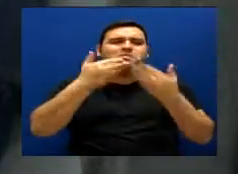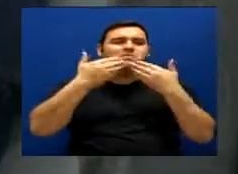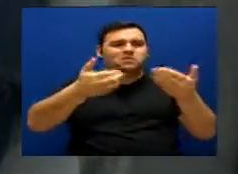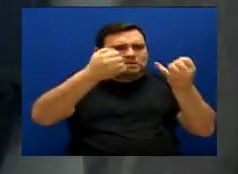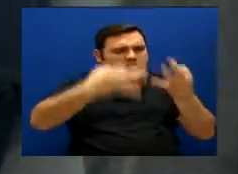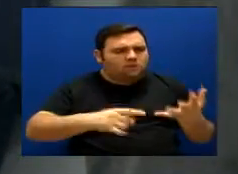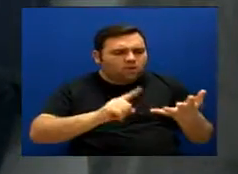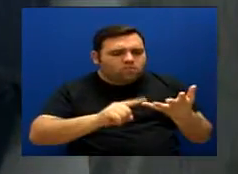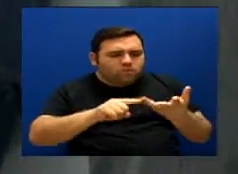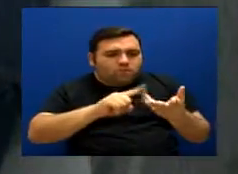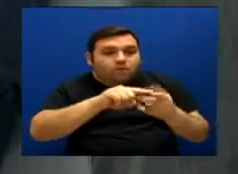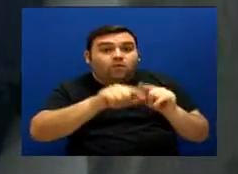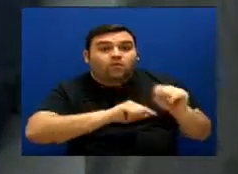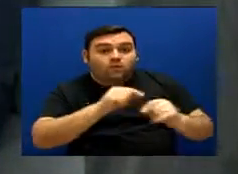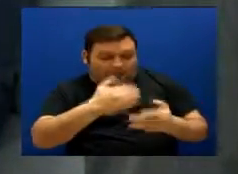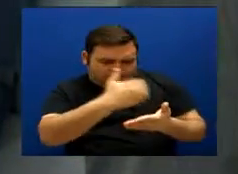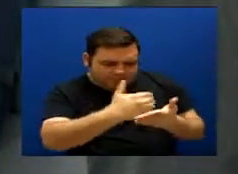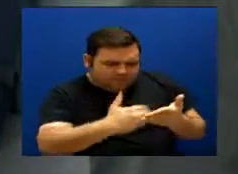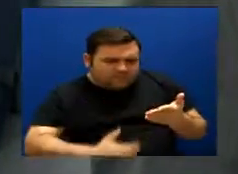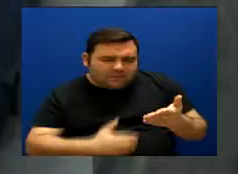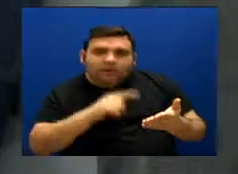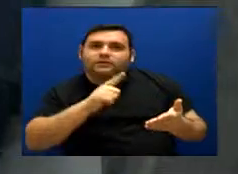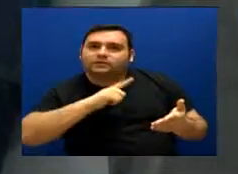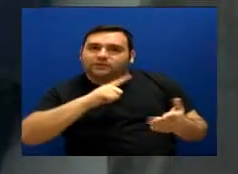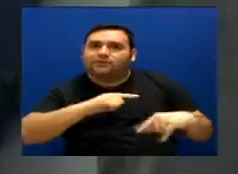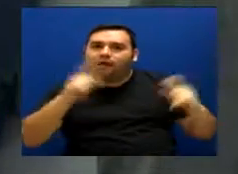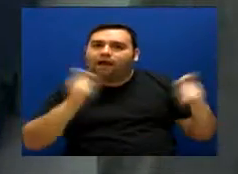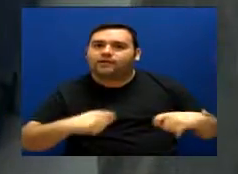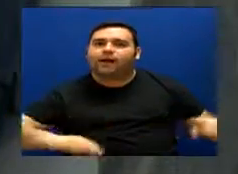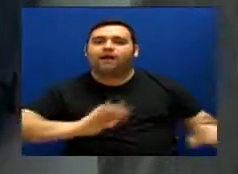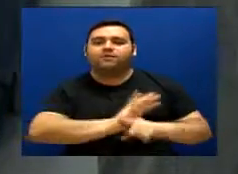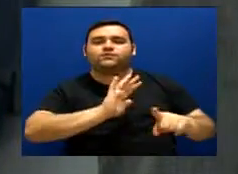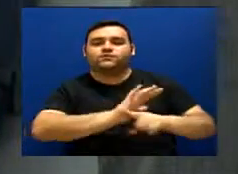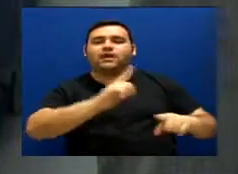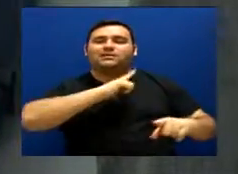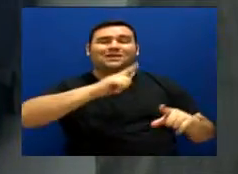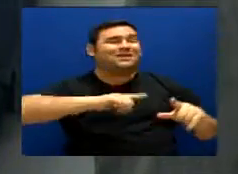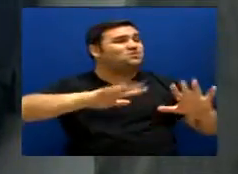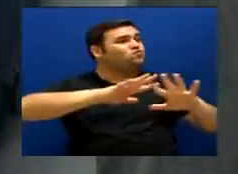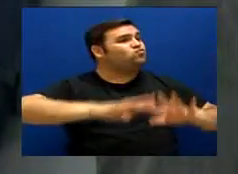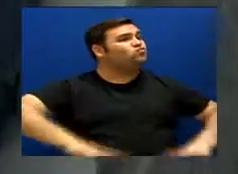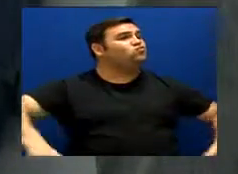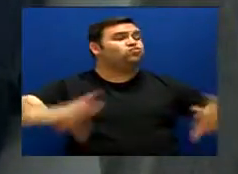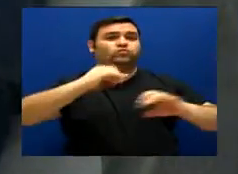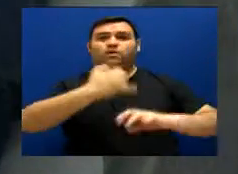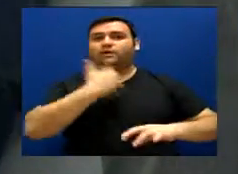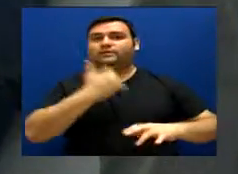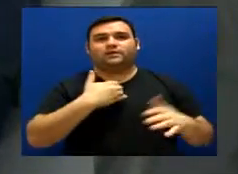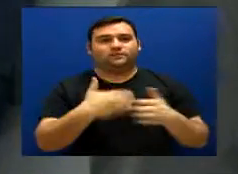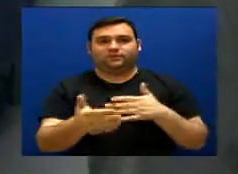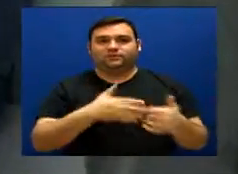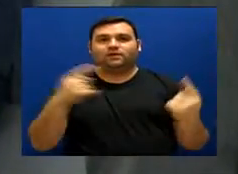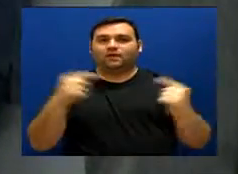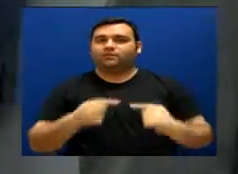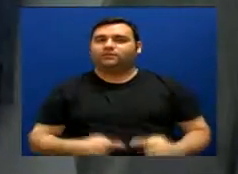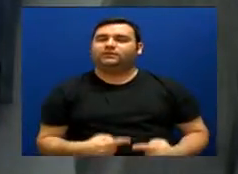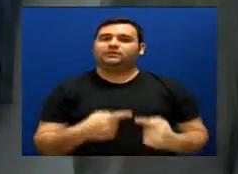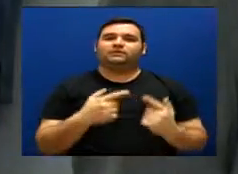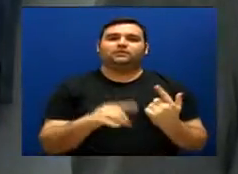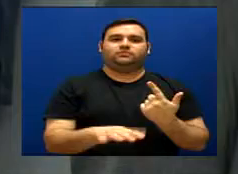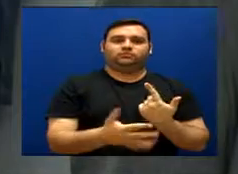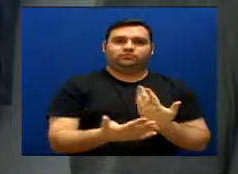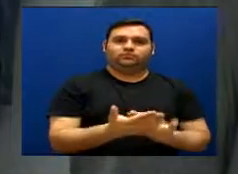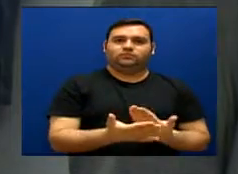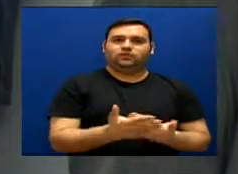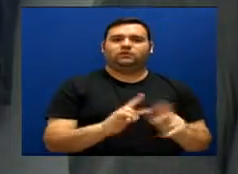toda a lista de material. Essa lista contempla, né, vereador? Contempla todas as faixas etárias com respeito à